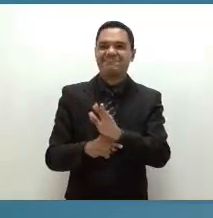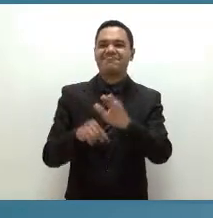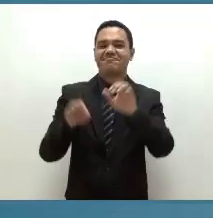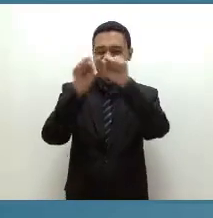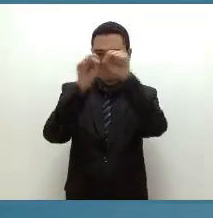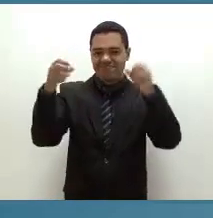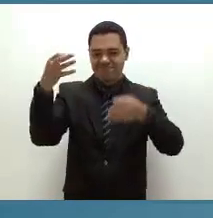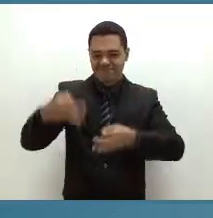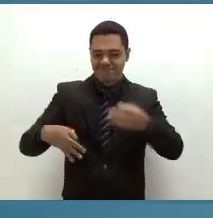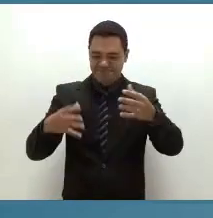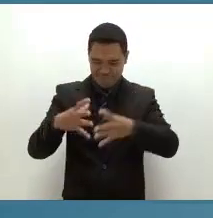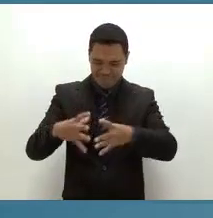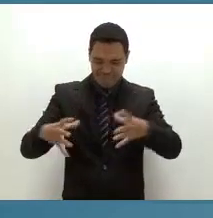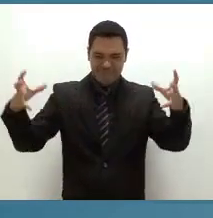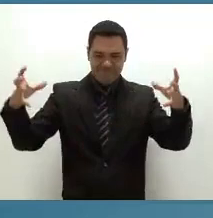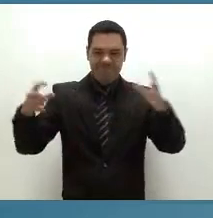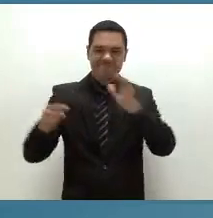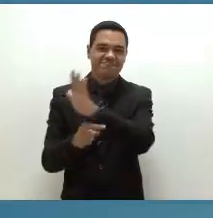realizado.